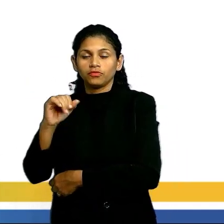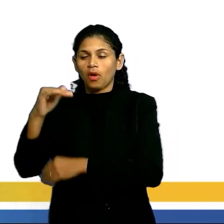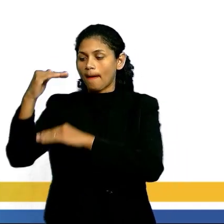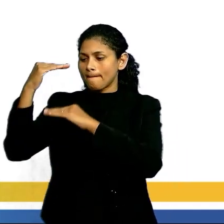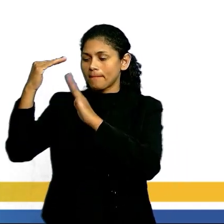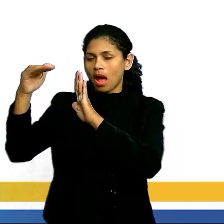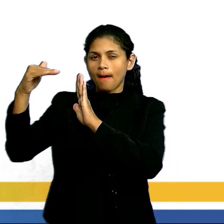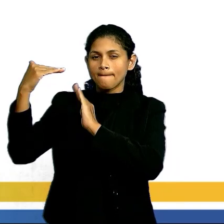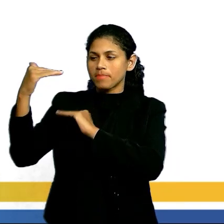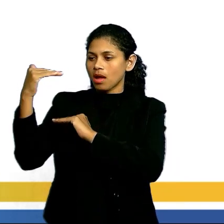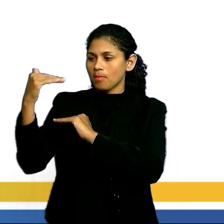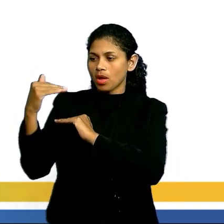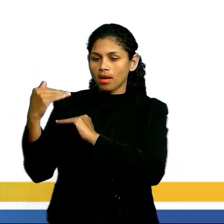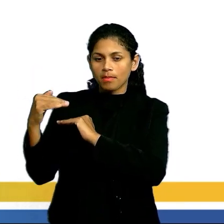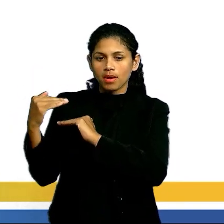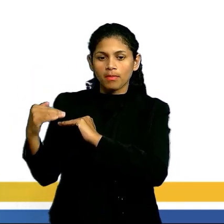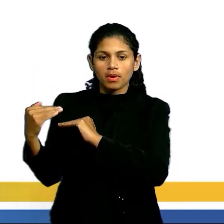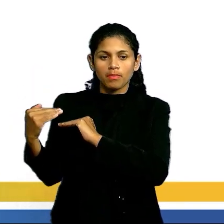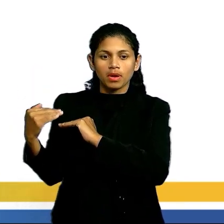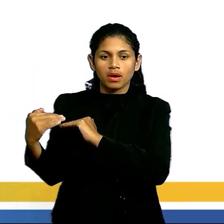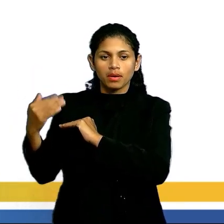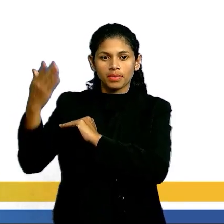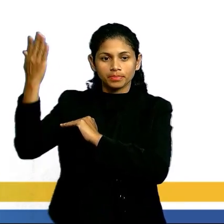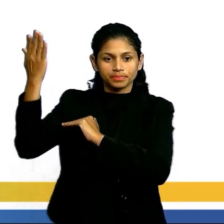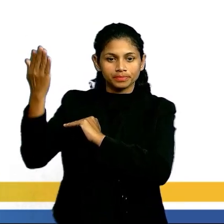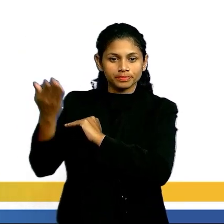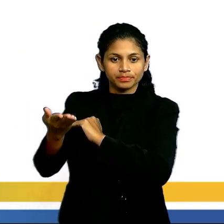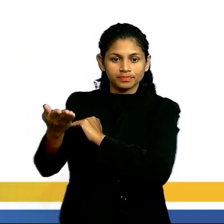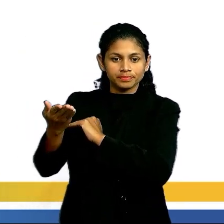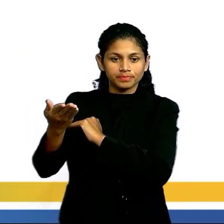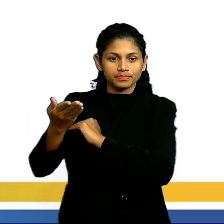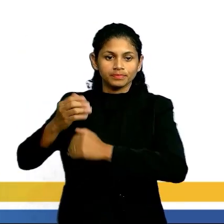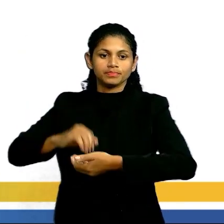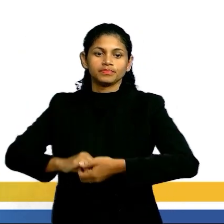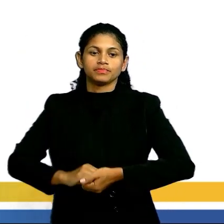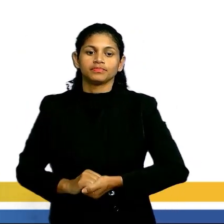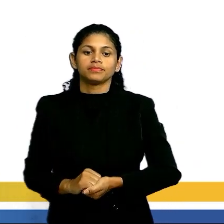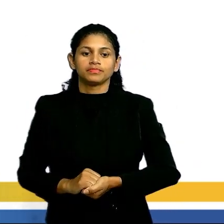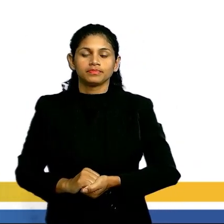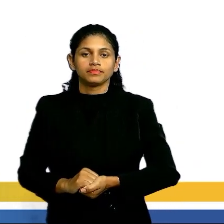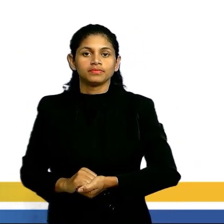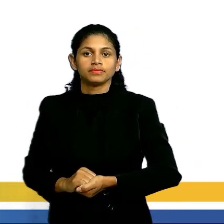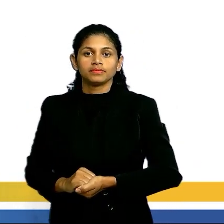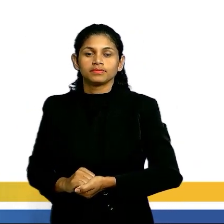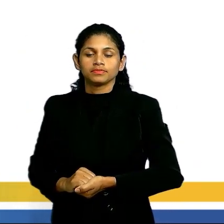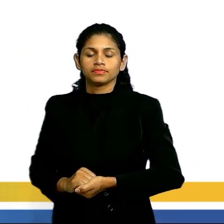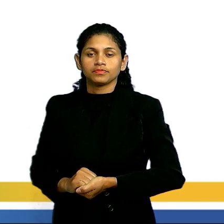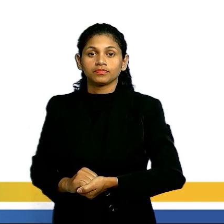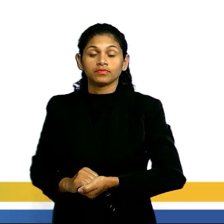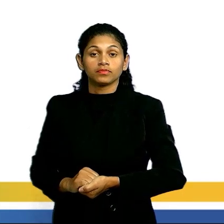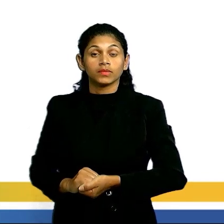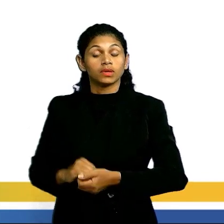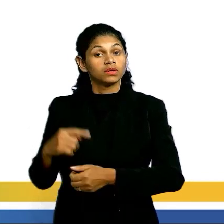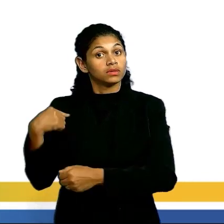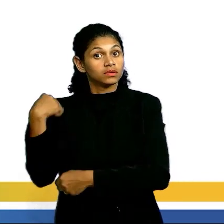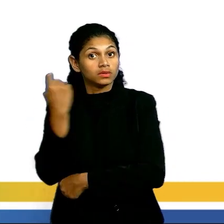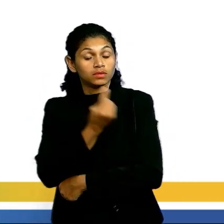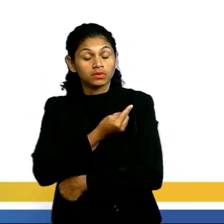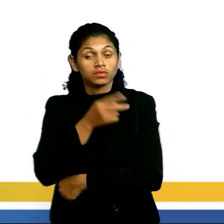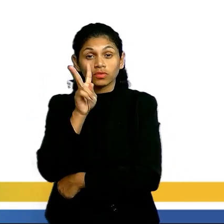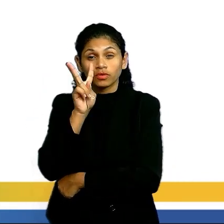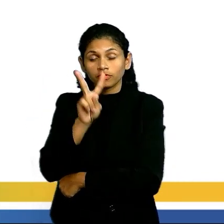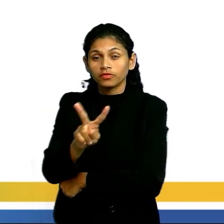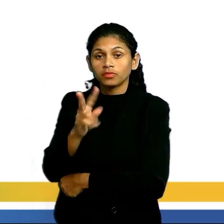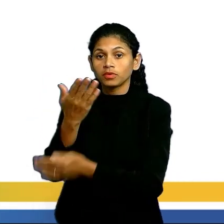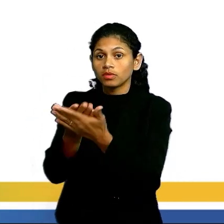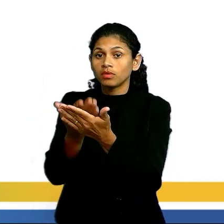classe, depois a ordem, família, gênero e espécie. A gente viu, pessoal, nas nossas aulas